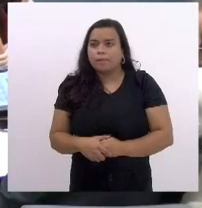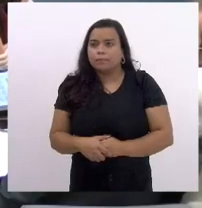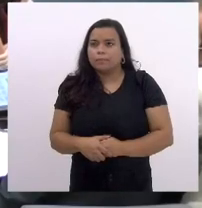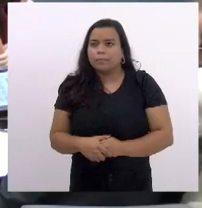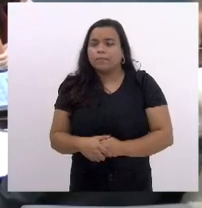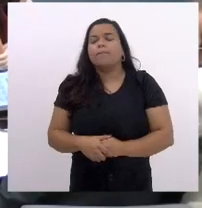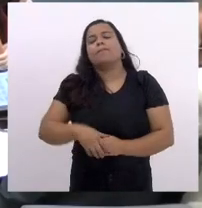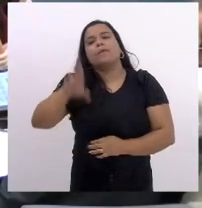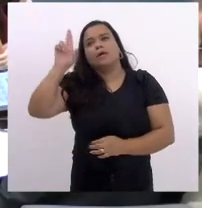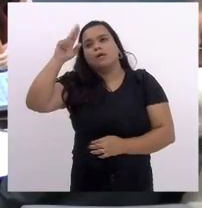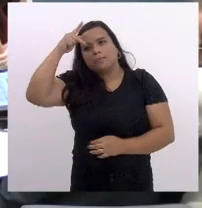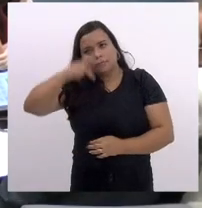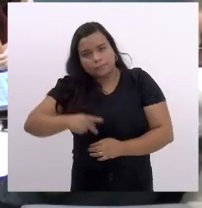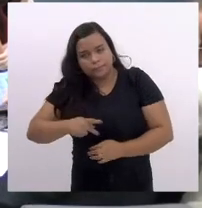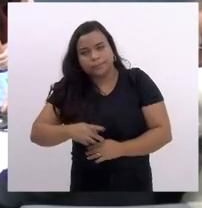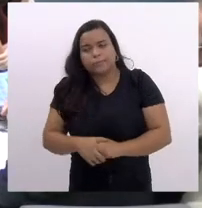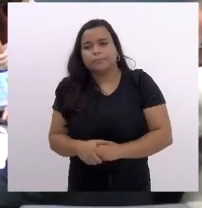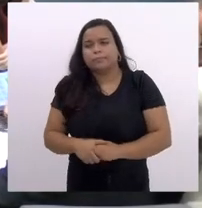Senhor presidente,